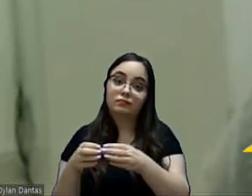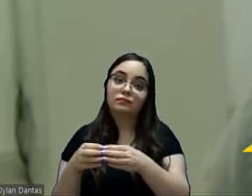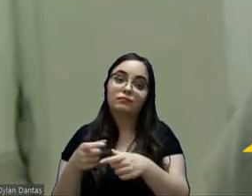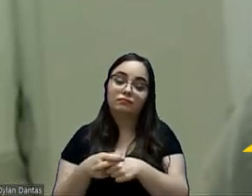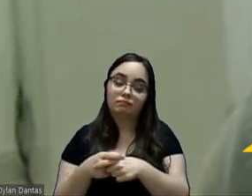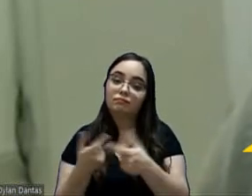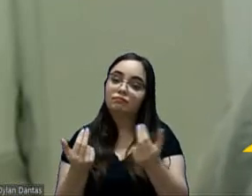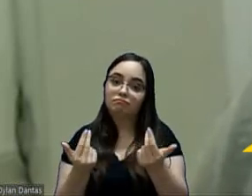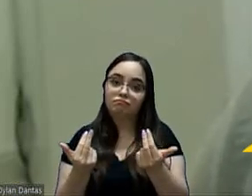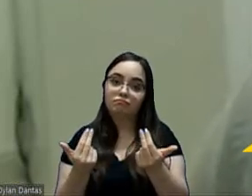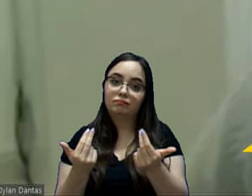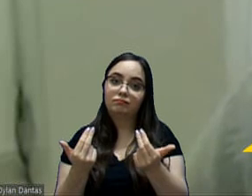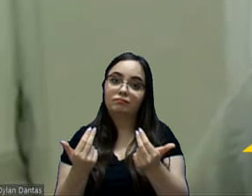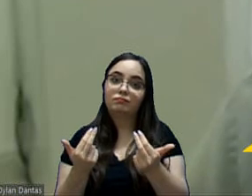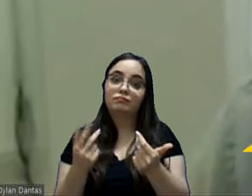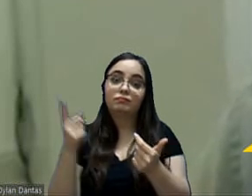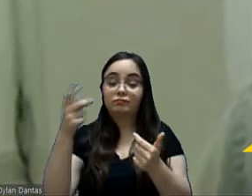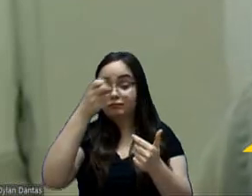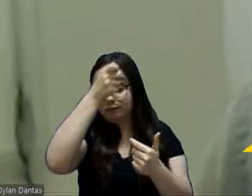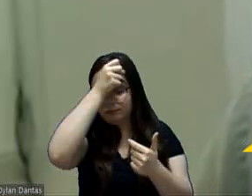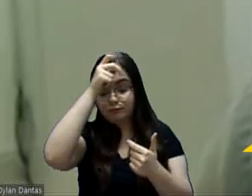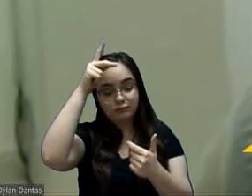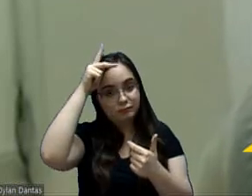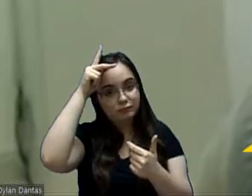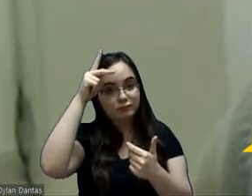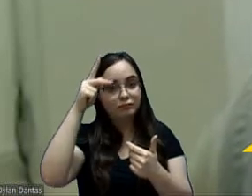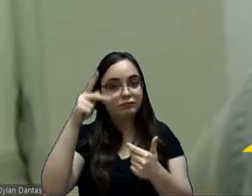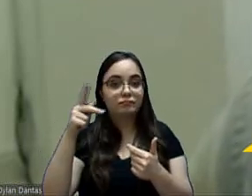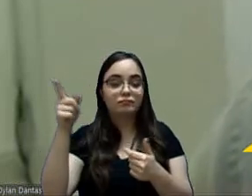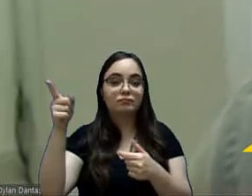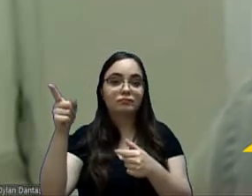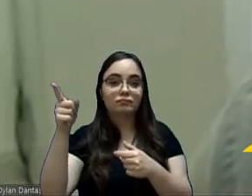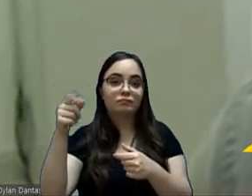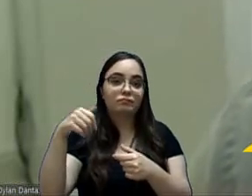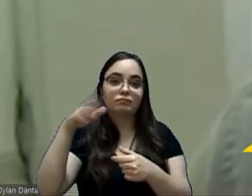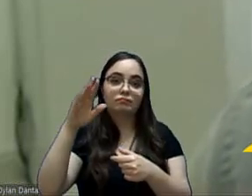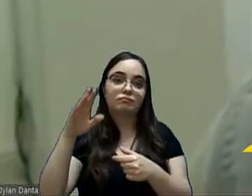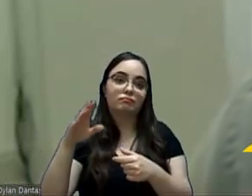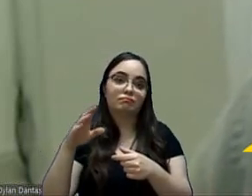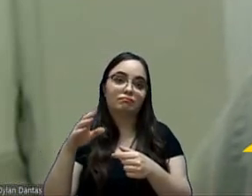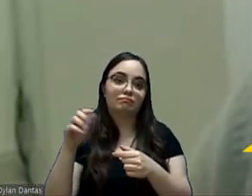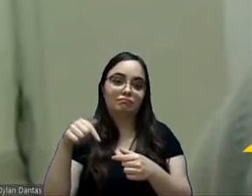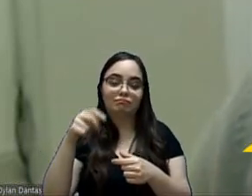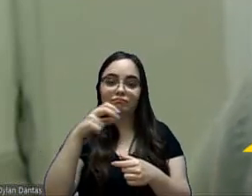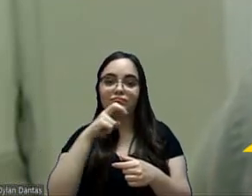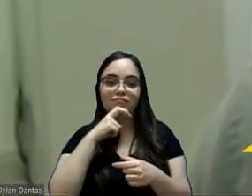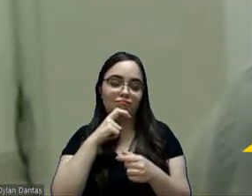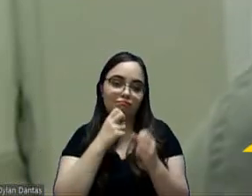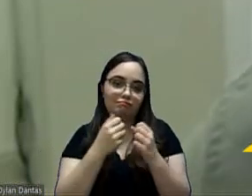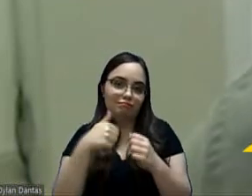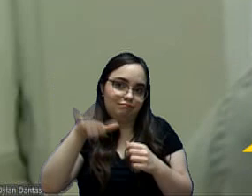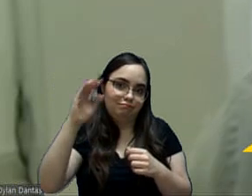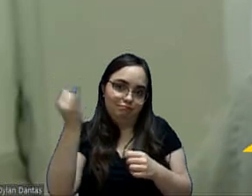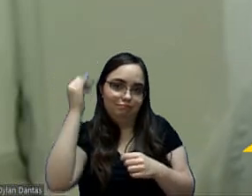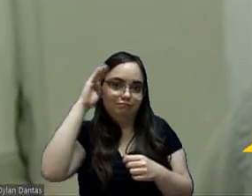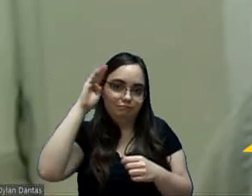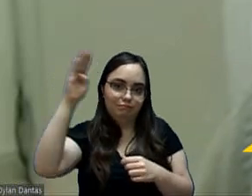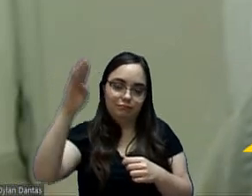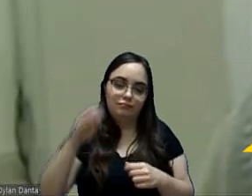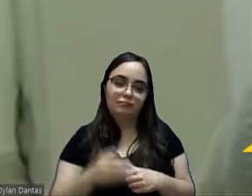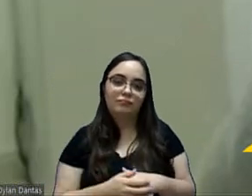instituição. O Poder Executivo é a maior instituição do município, tá bom? E o Poder